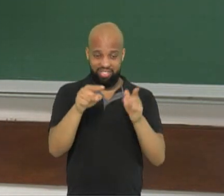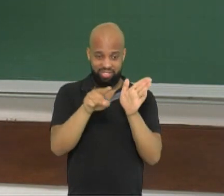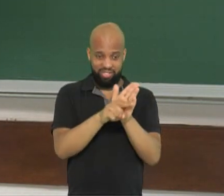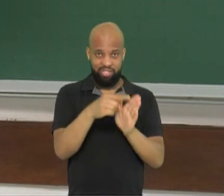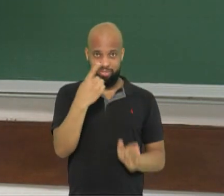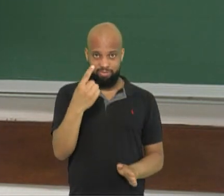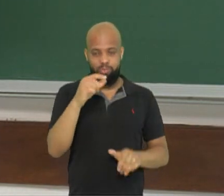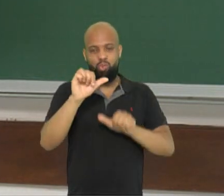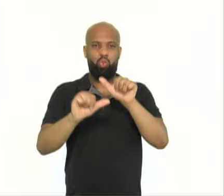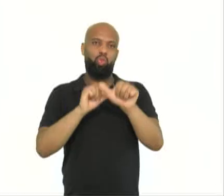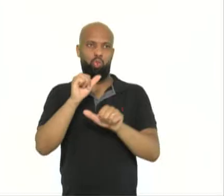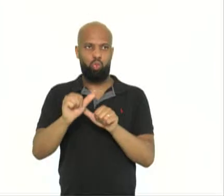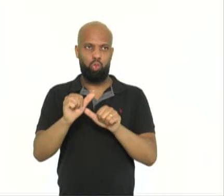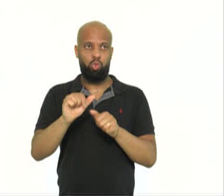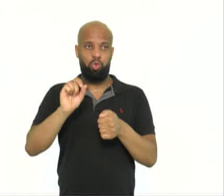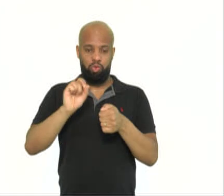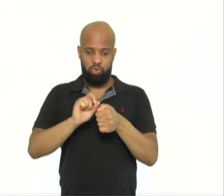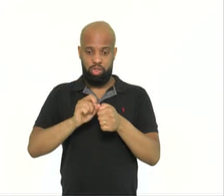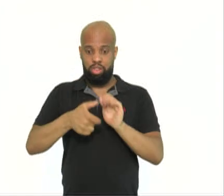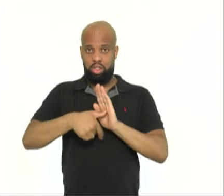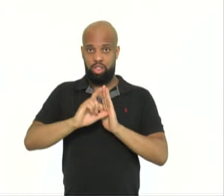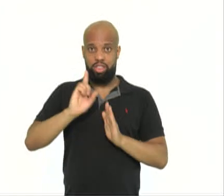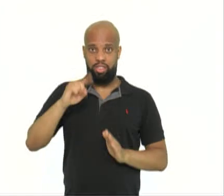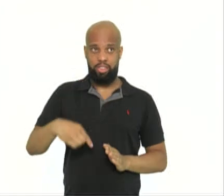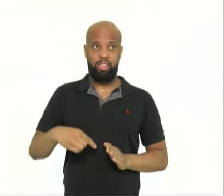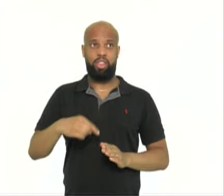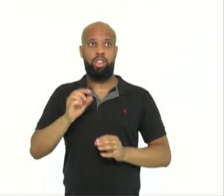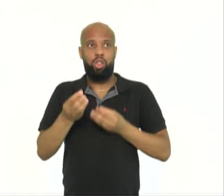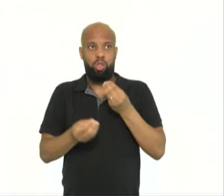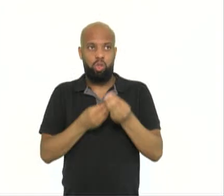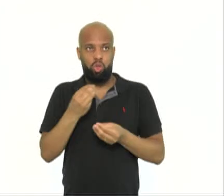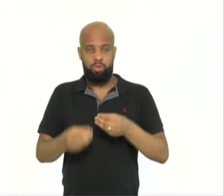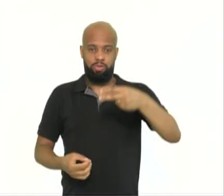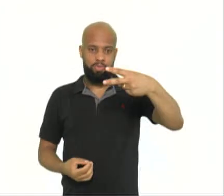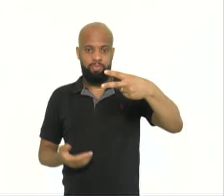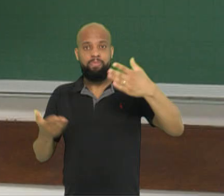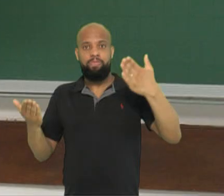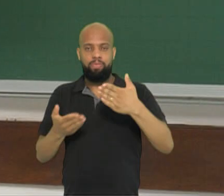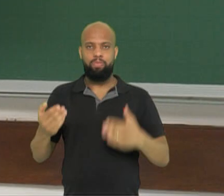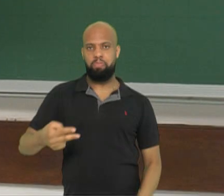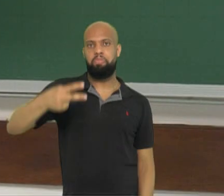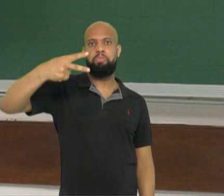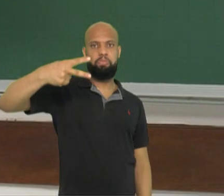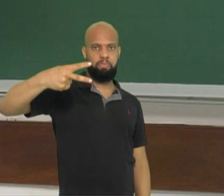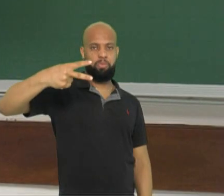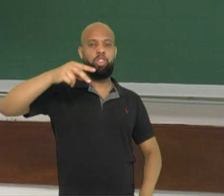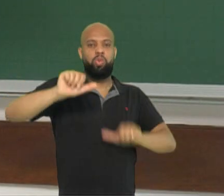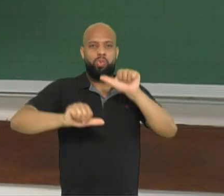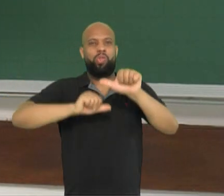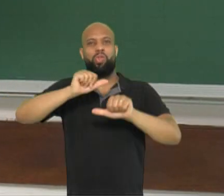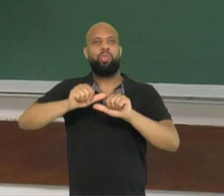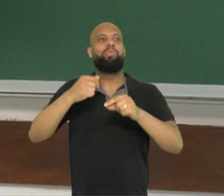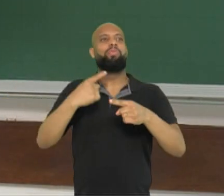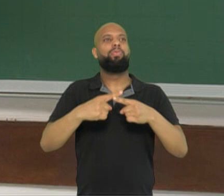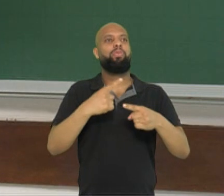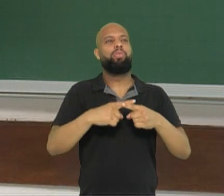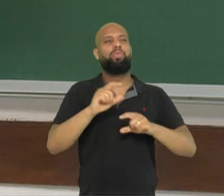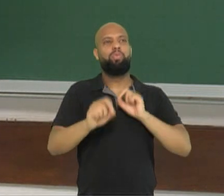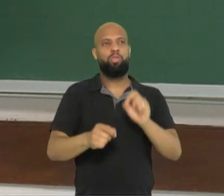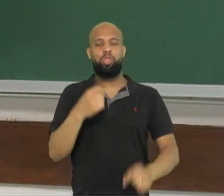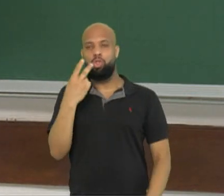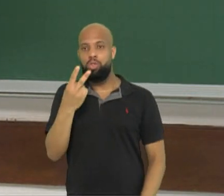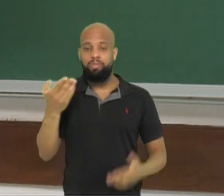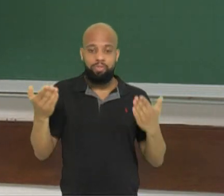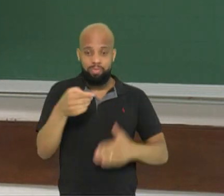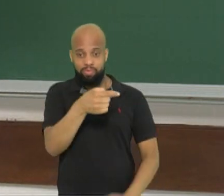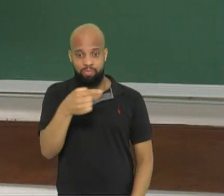ficou maior, isso ficou positivo, esse sinal aqui mudou a desigualdade e o 2 ficou negativo.